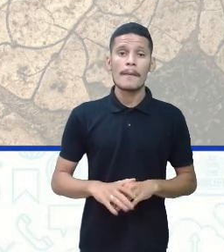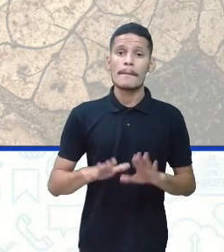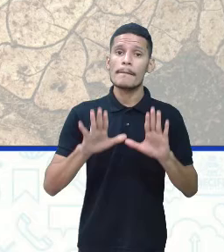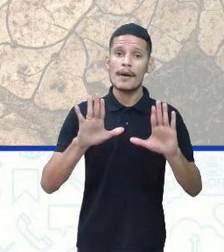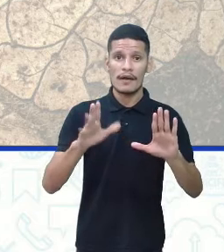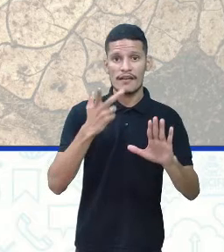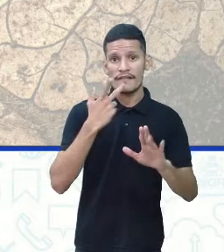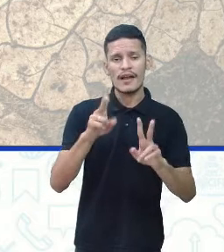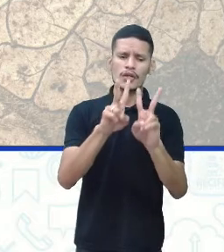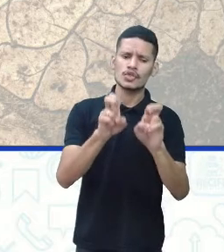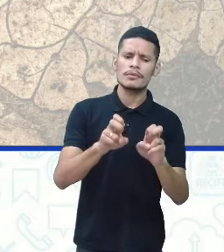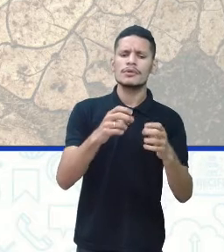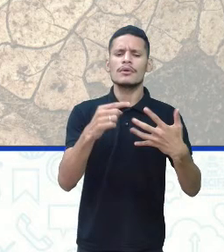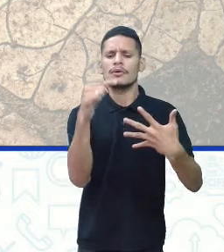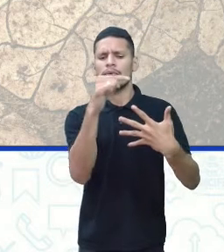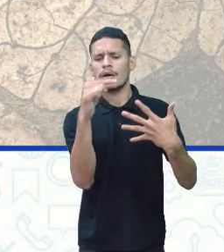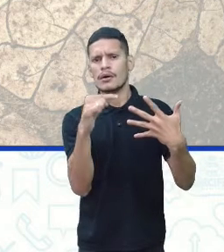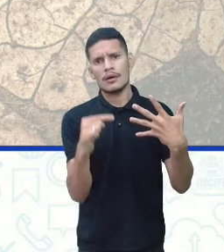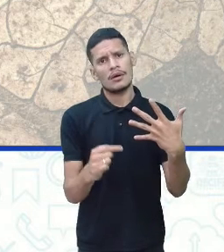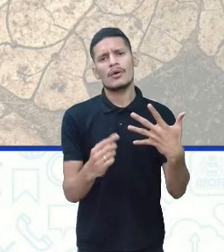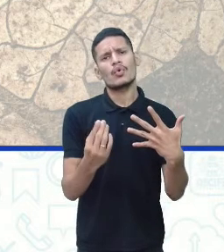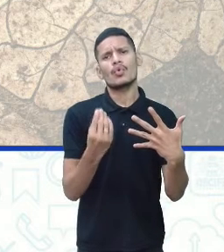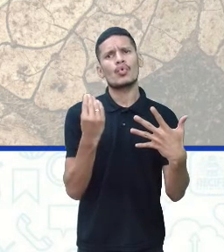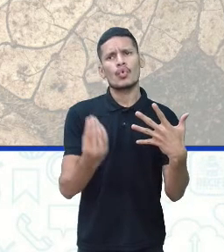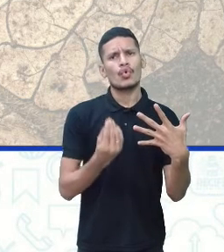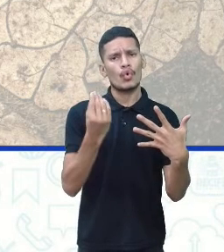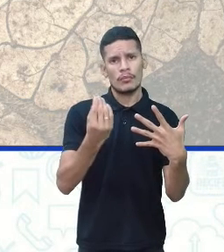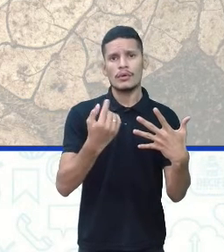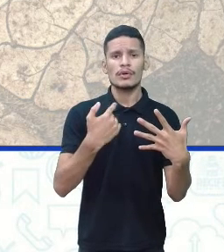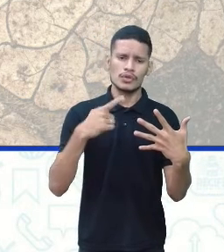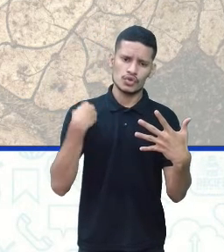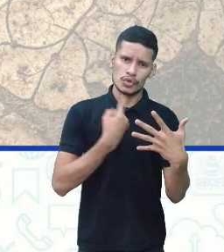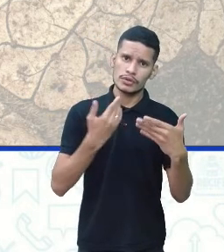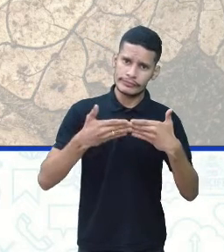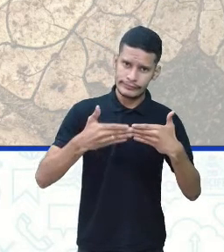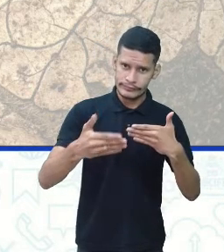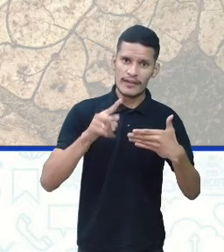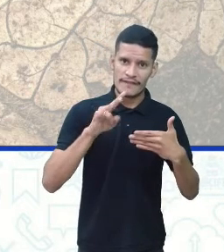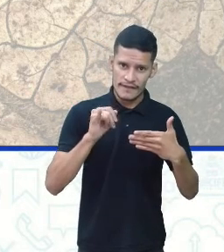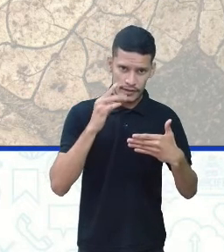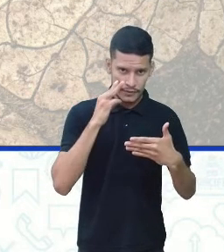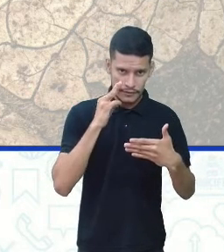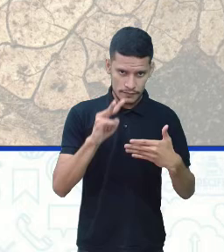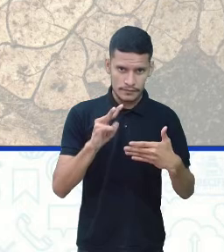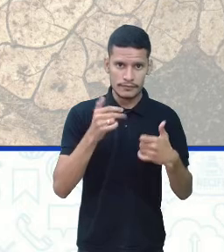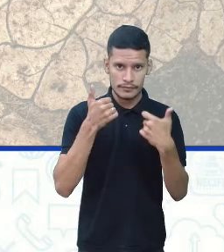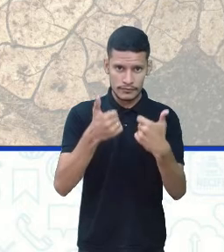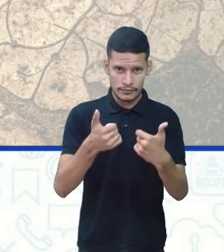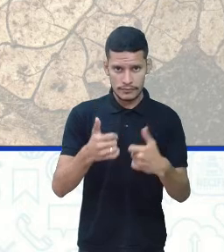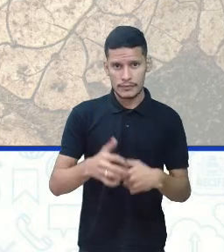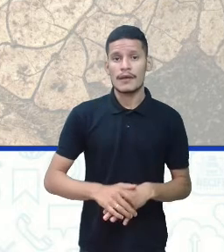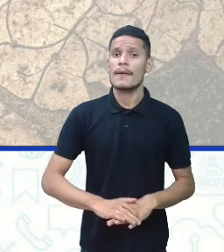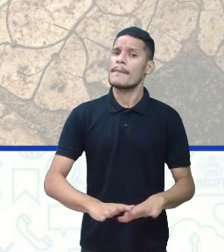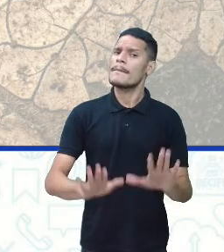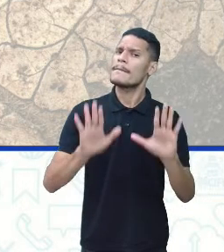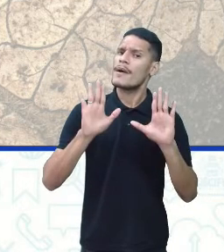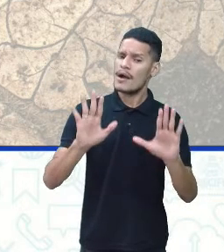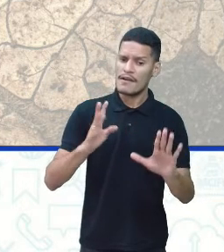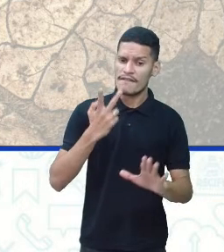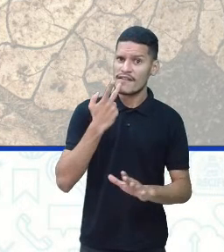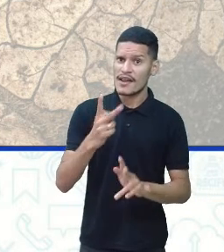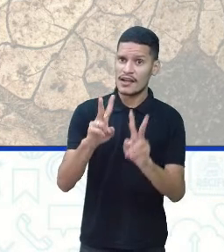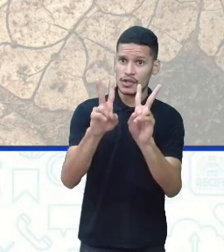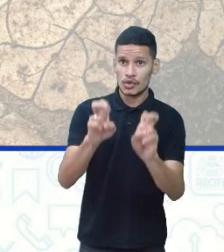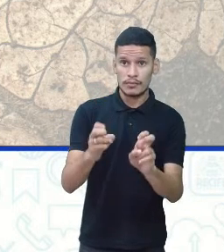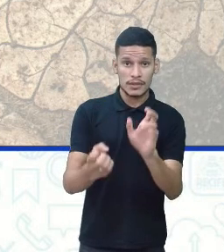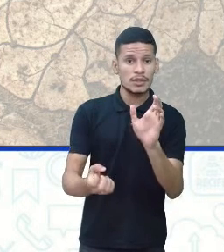aqui um pouquinho das classificações. Essas classificações a gente vai ver um pouquinho mais na frente. De boa? Mas vamos falar da história,